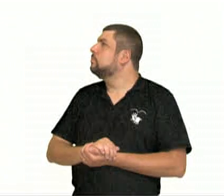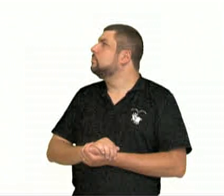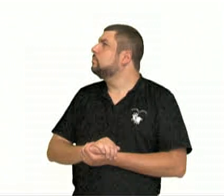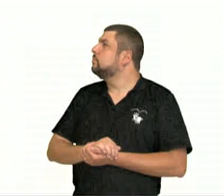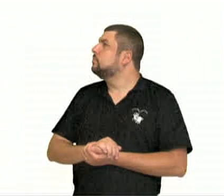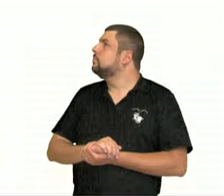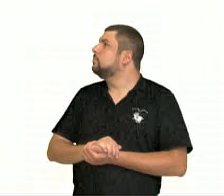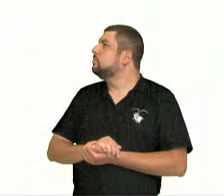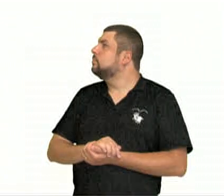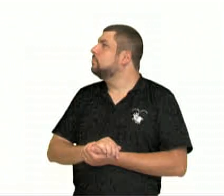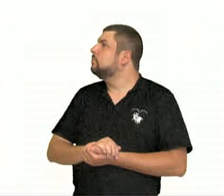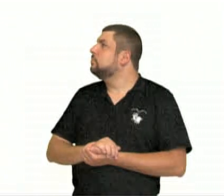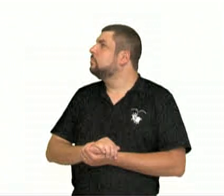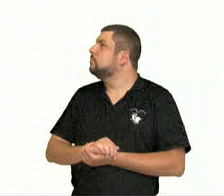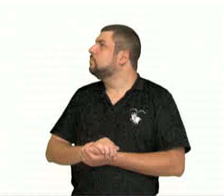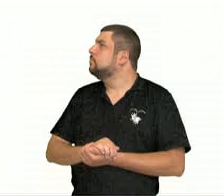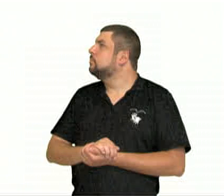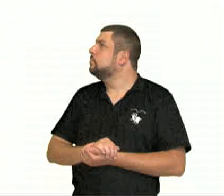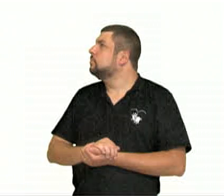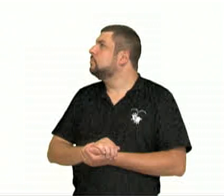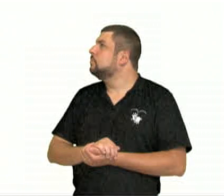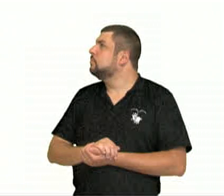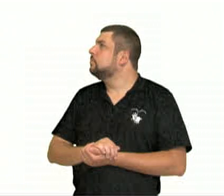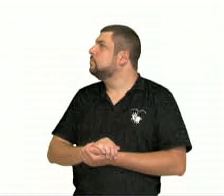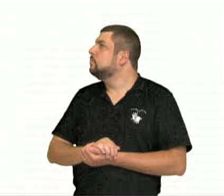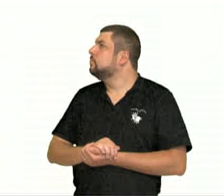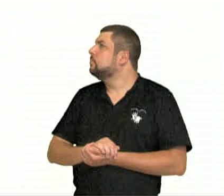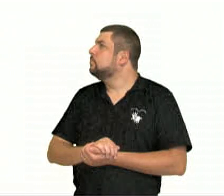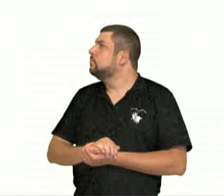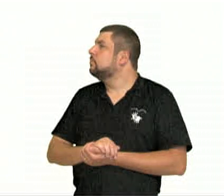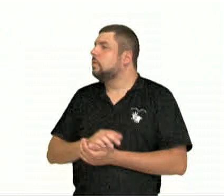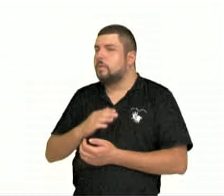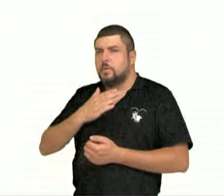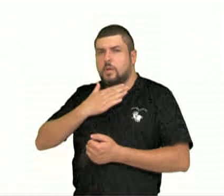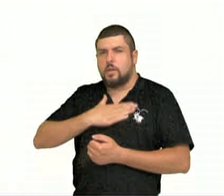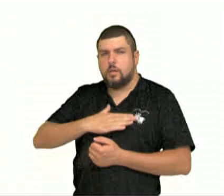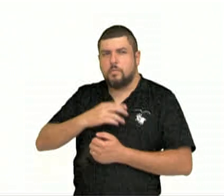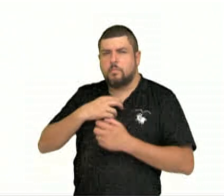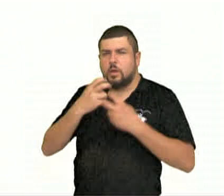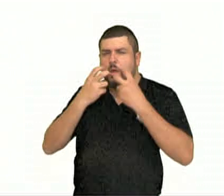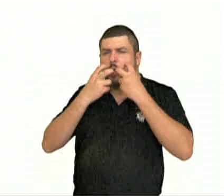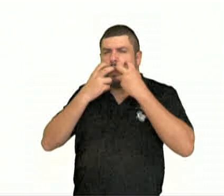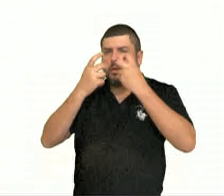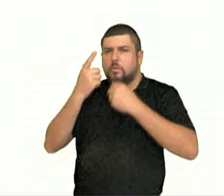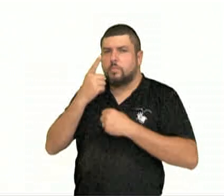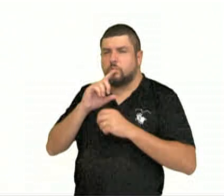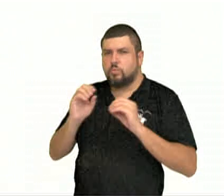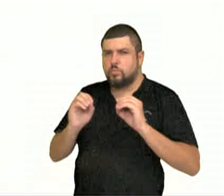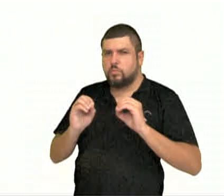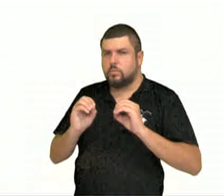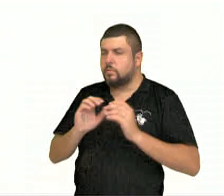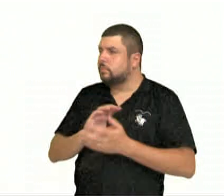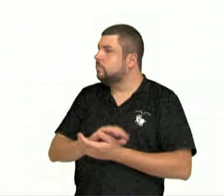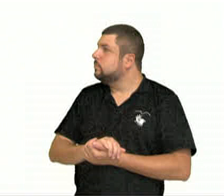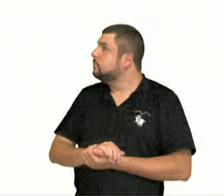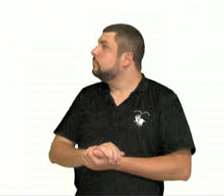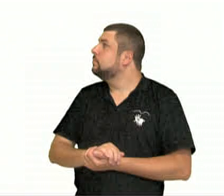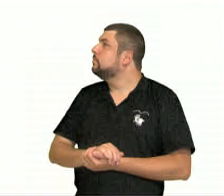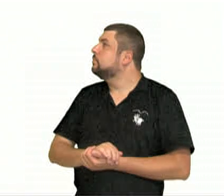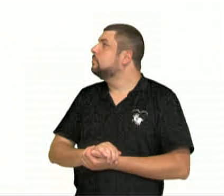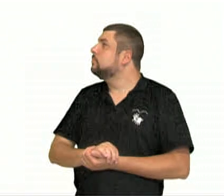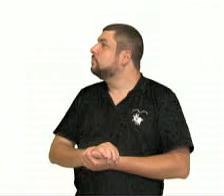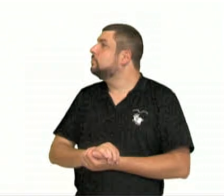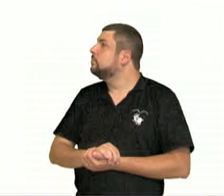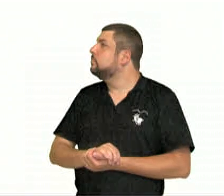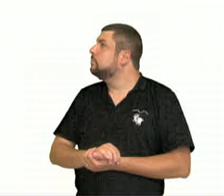cálmate. Gritando não vas a lograr nada, né? Gritando você não vai conseguir nada. Saluda a tu tia. No seas